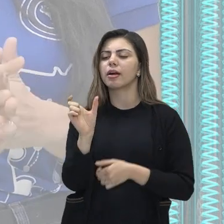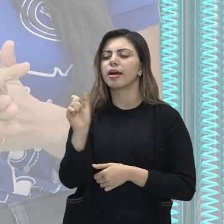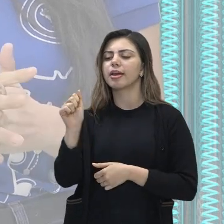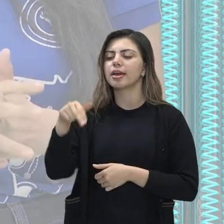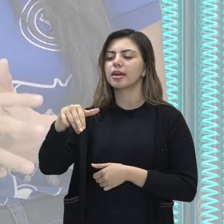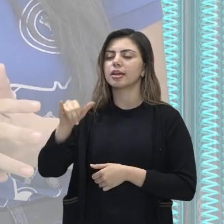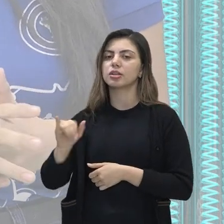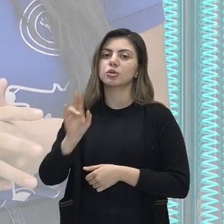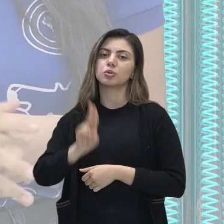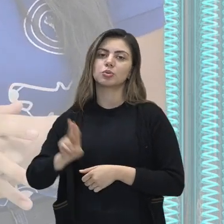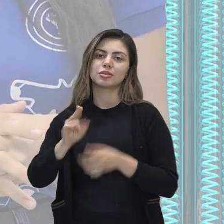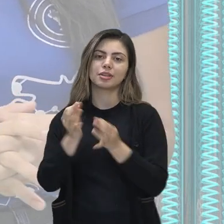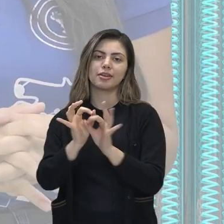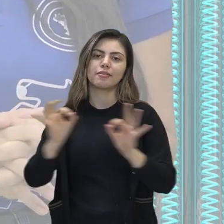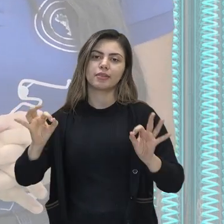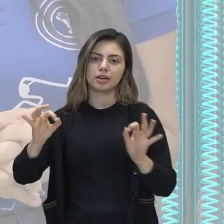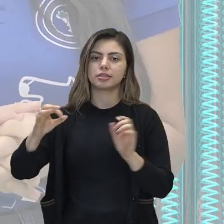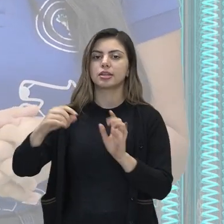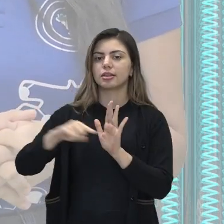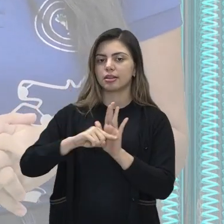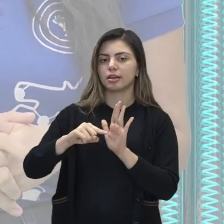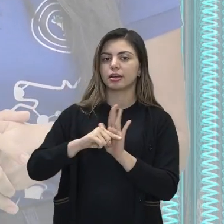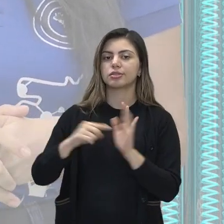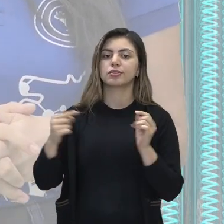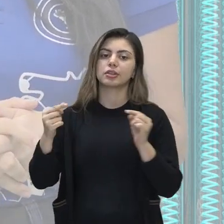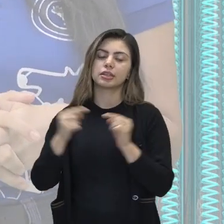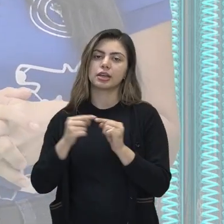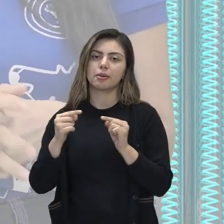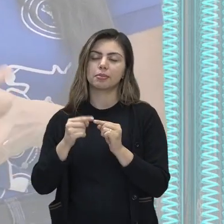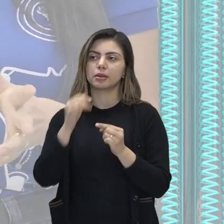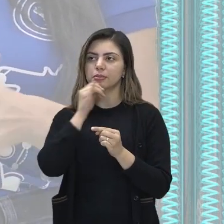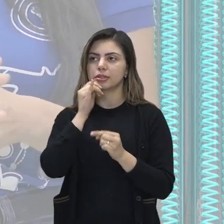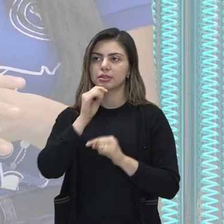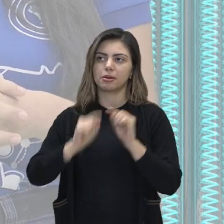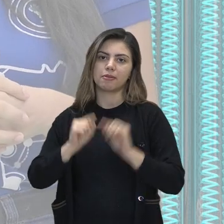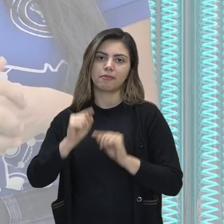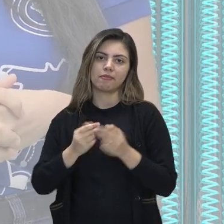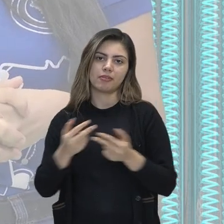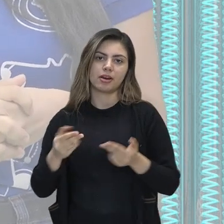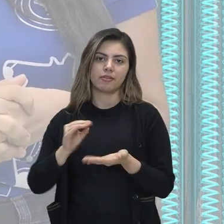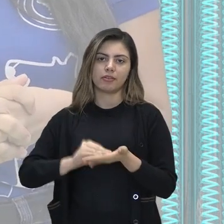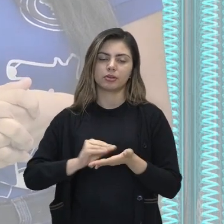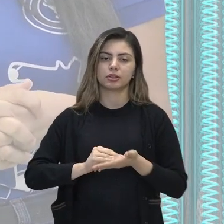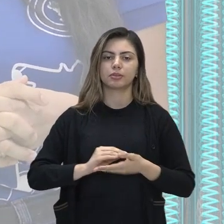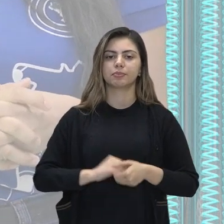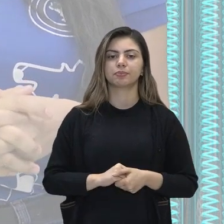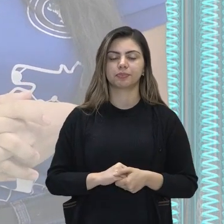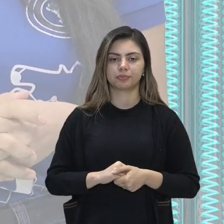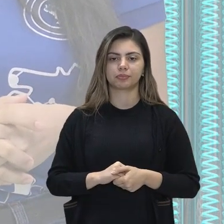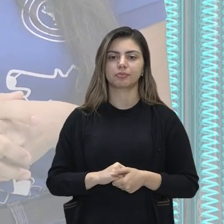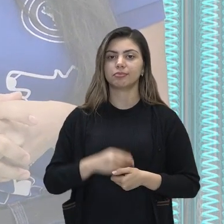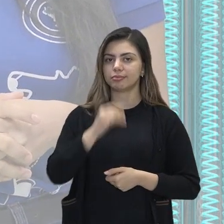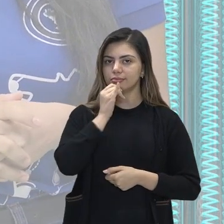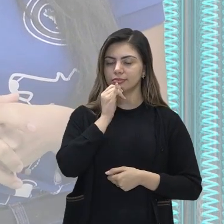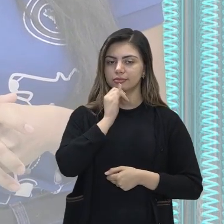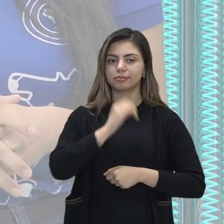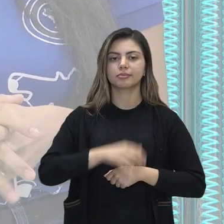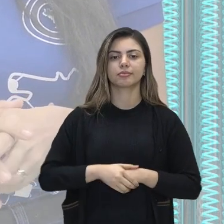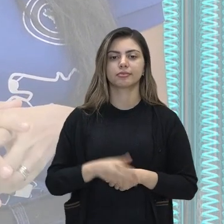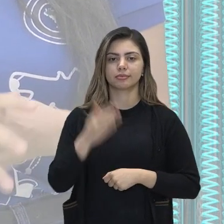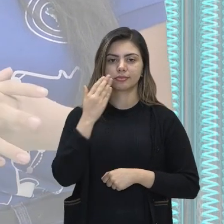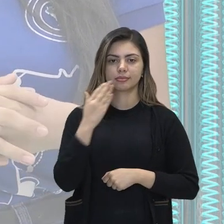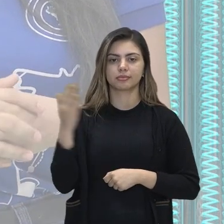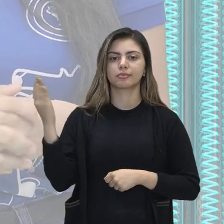frases negativas para indicar a ausência de algo. Let's go! Exemplos. I don't